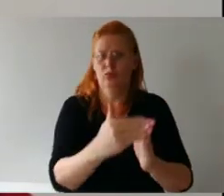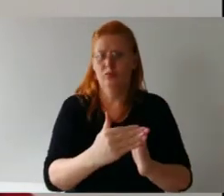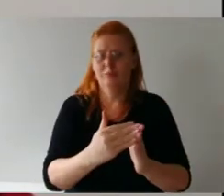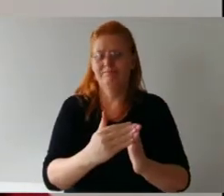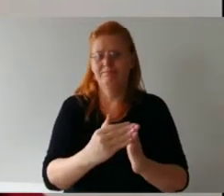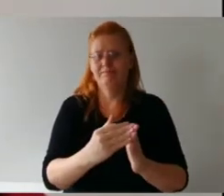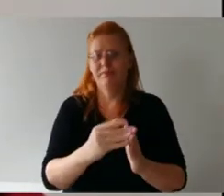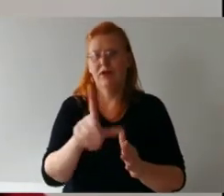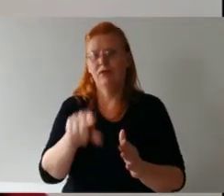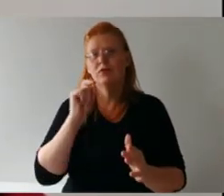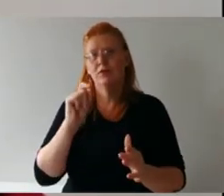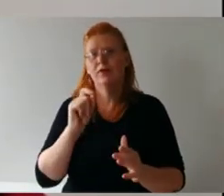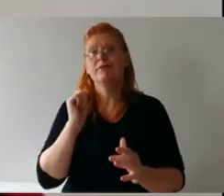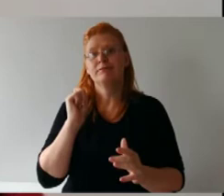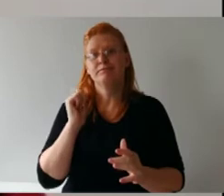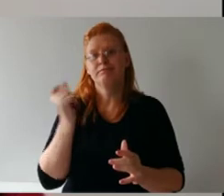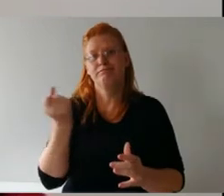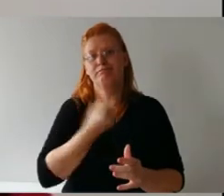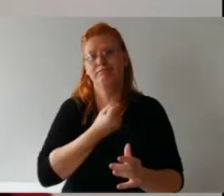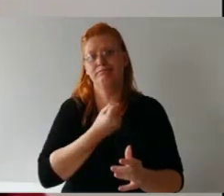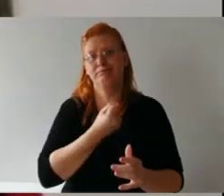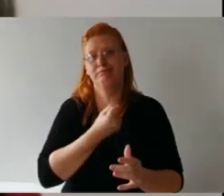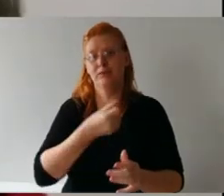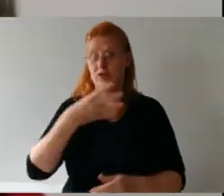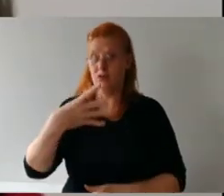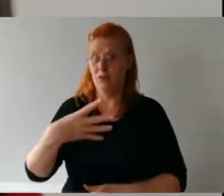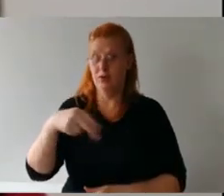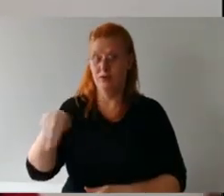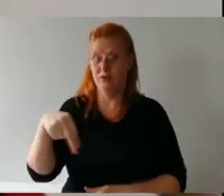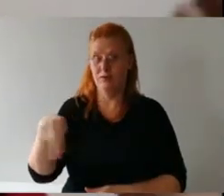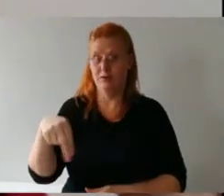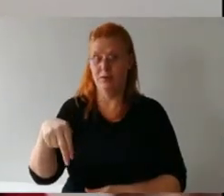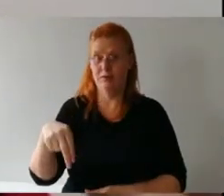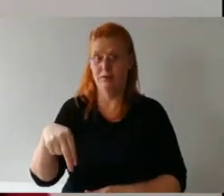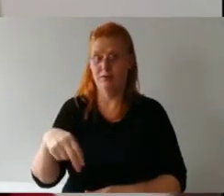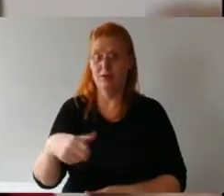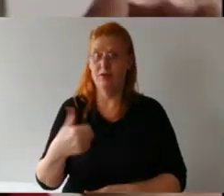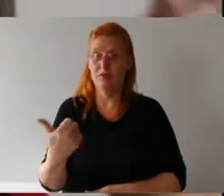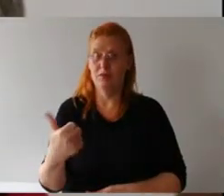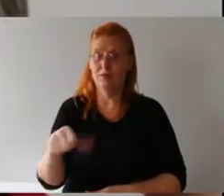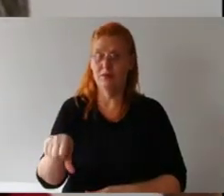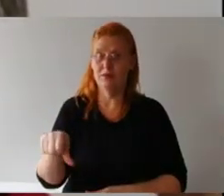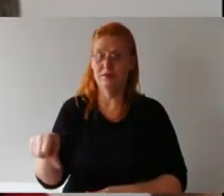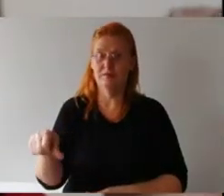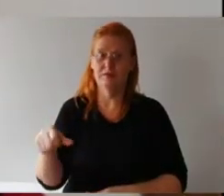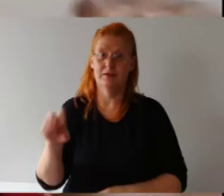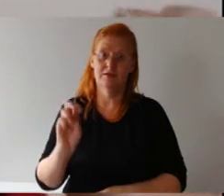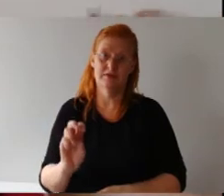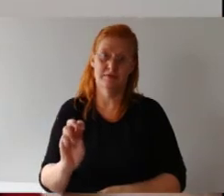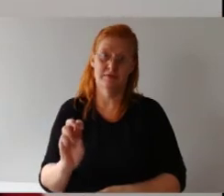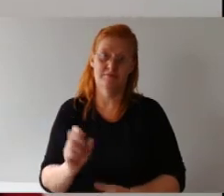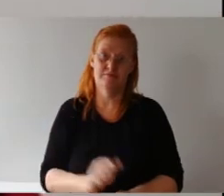intensamente, ele preferiu, então, se matar, no dia 4 de novembro